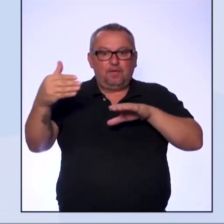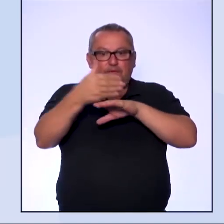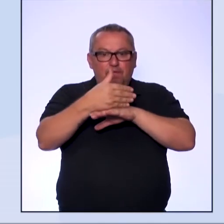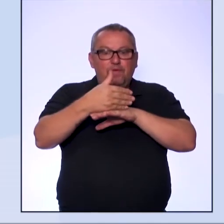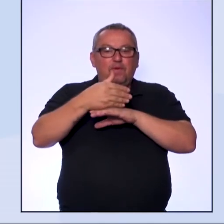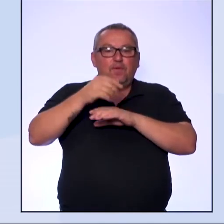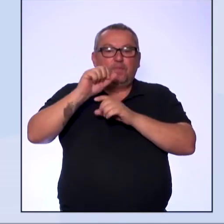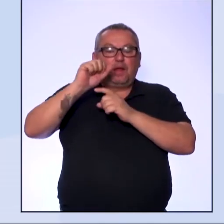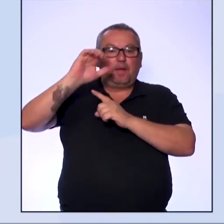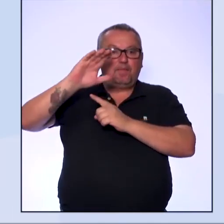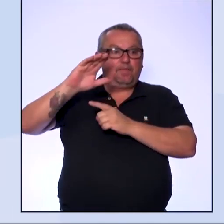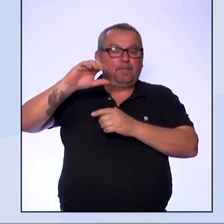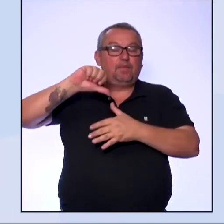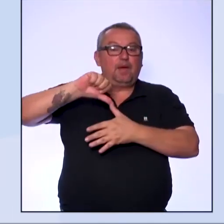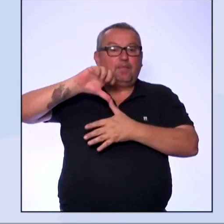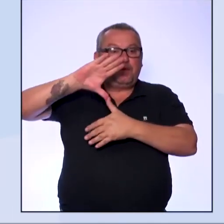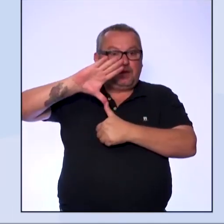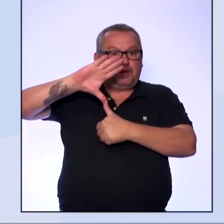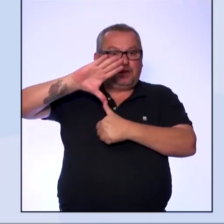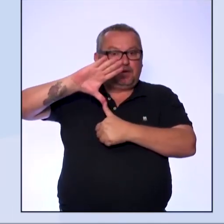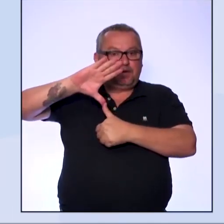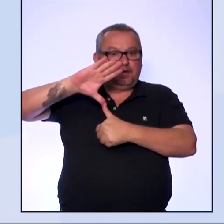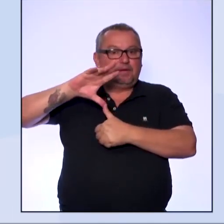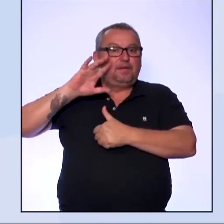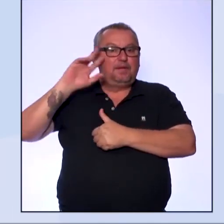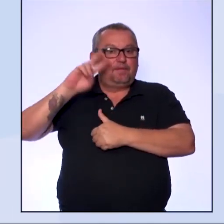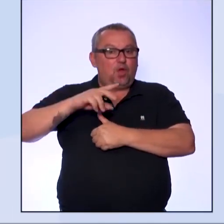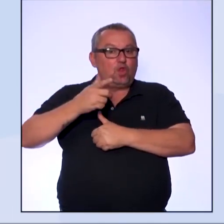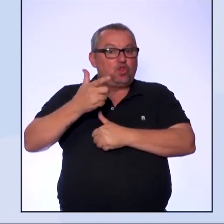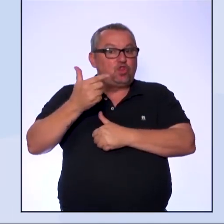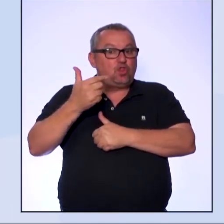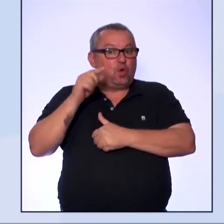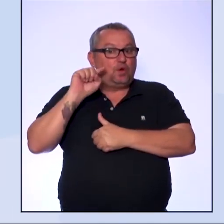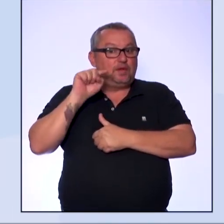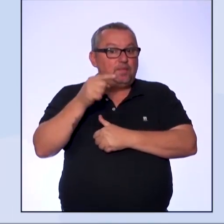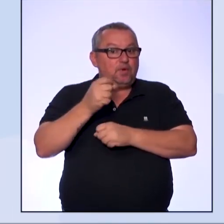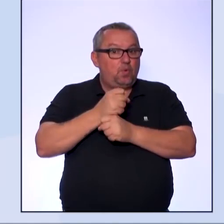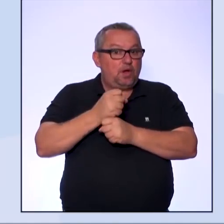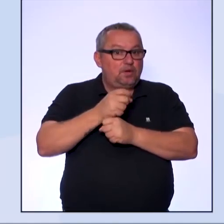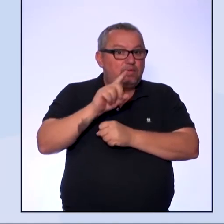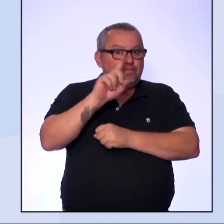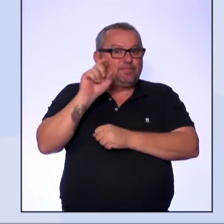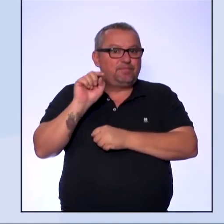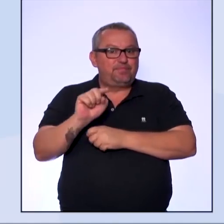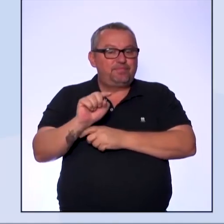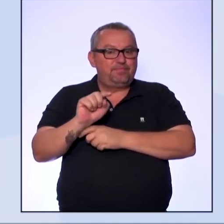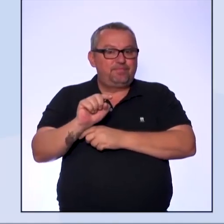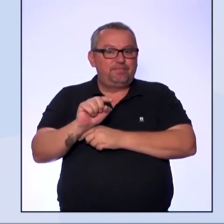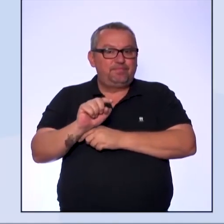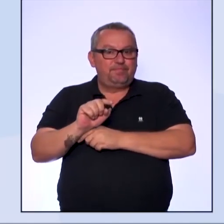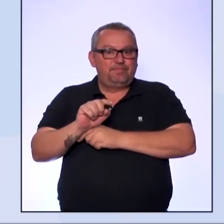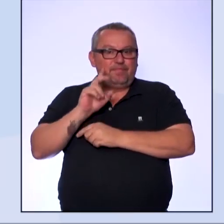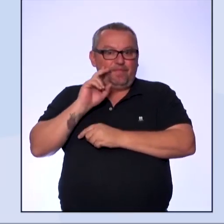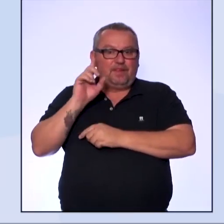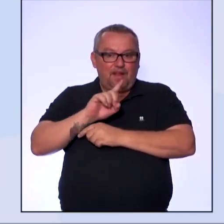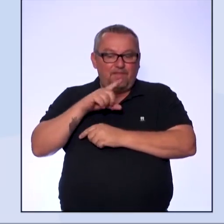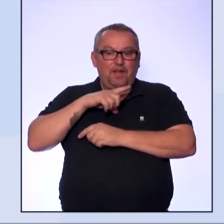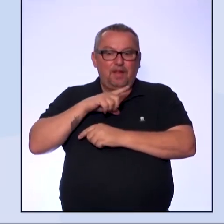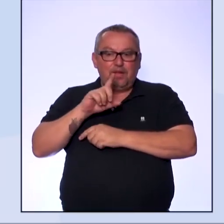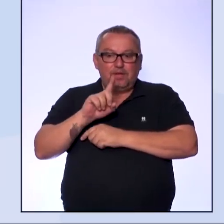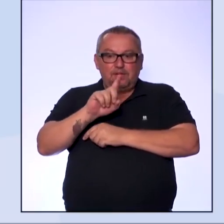nessa questão aí do Estreito de Bering? Porque boa parte do ano essa região fica congelada. Então, pela teoria se diz